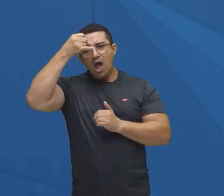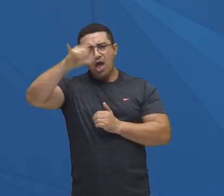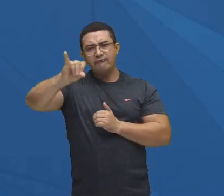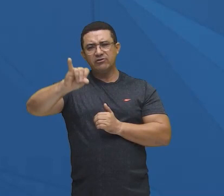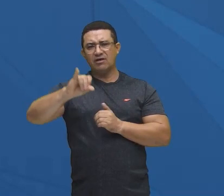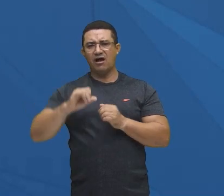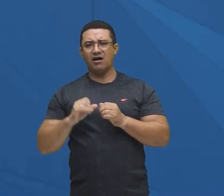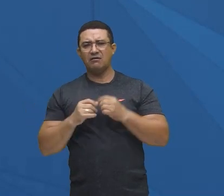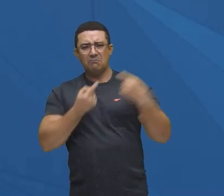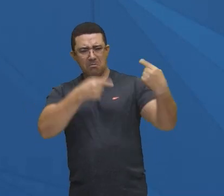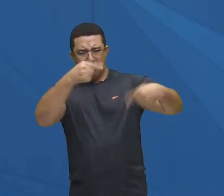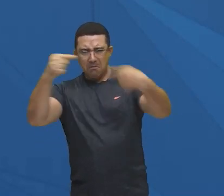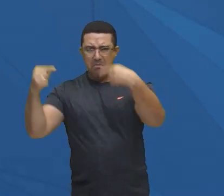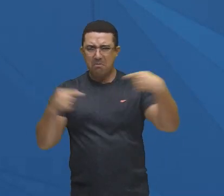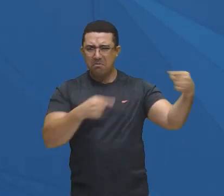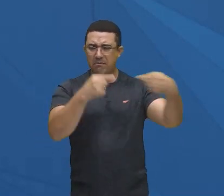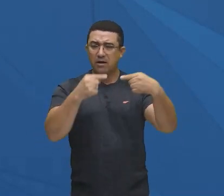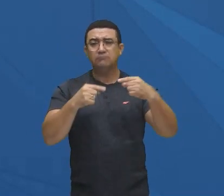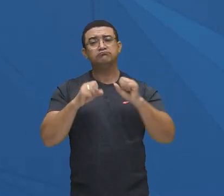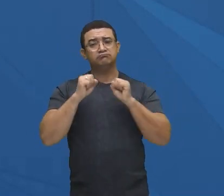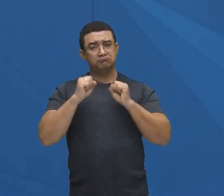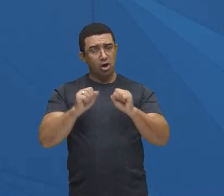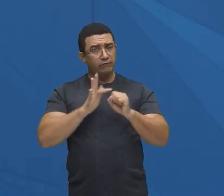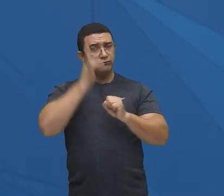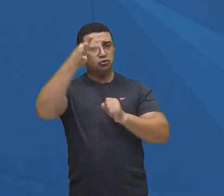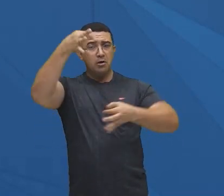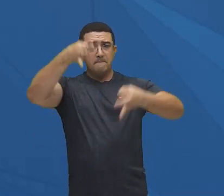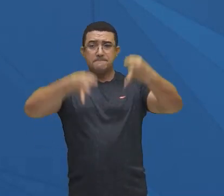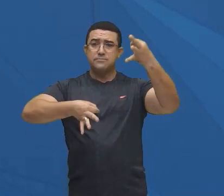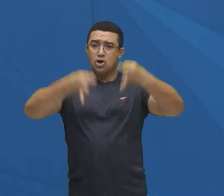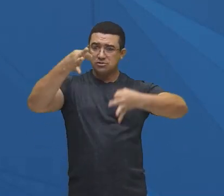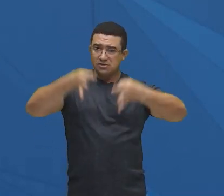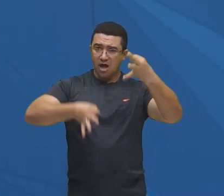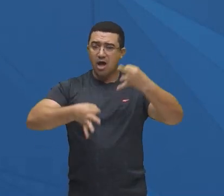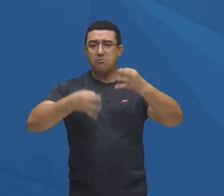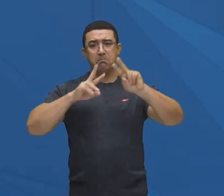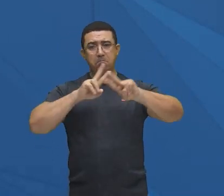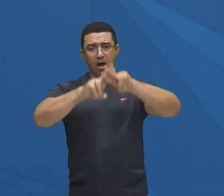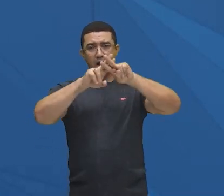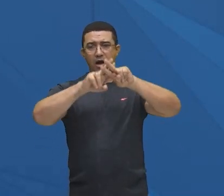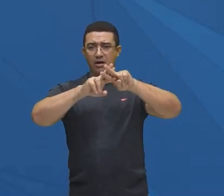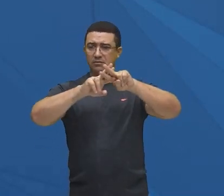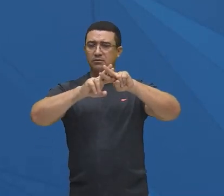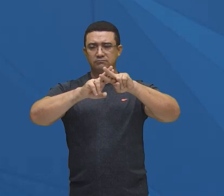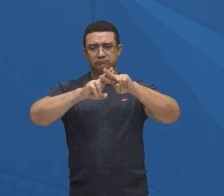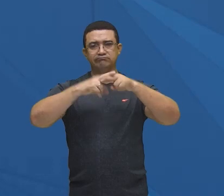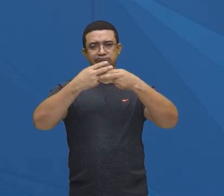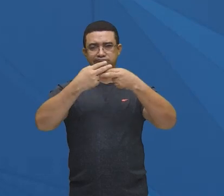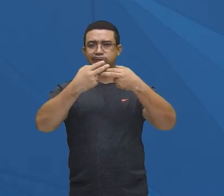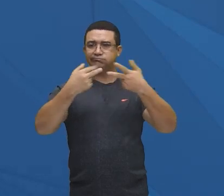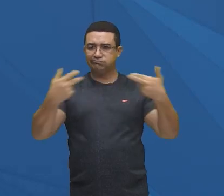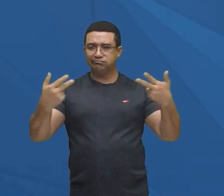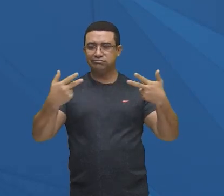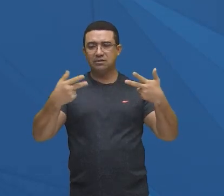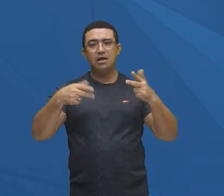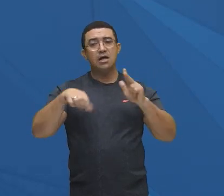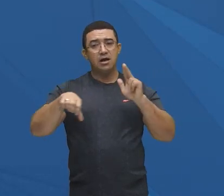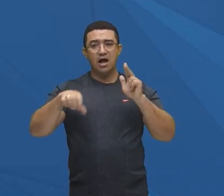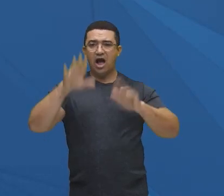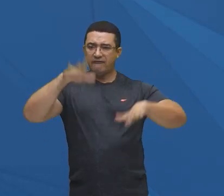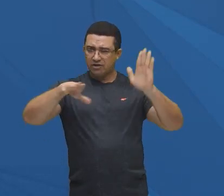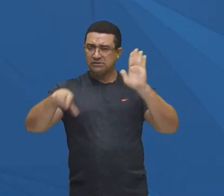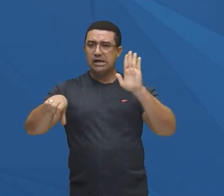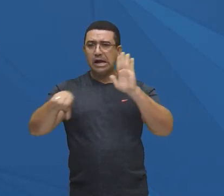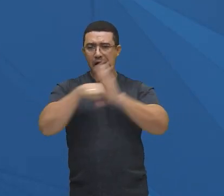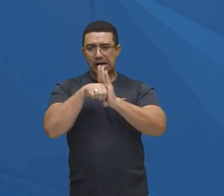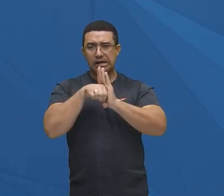né? Porque isso pode gerar processos, entre outras características que configuram até mesmo crime, tá bom? Então vamos